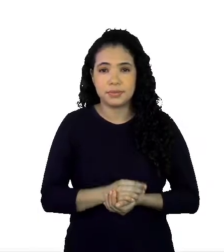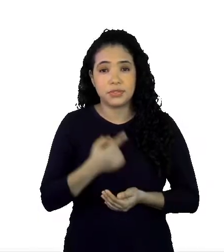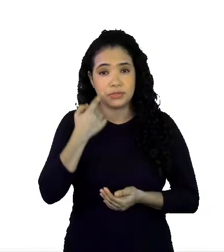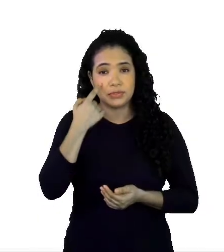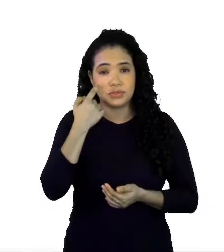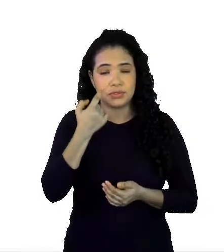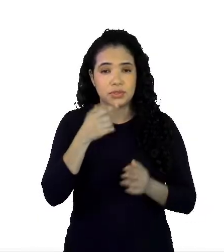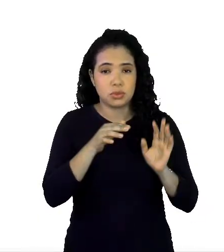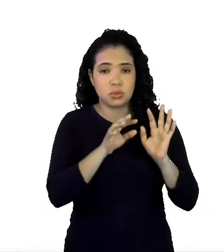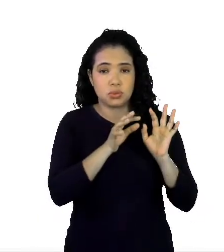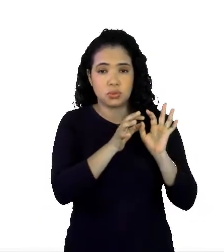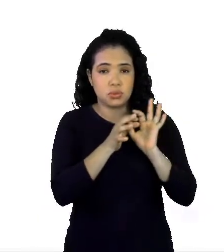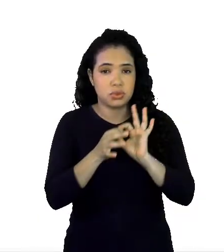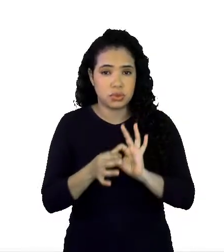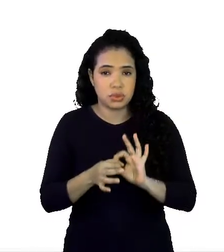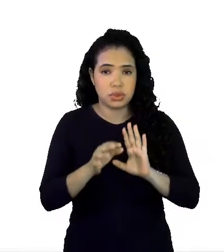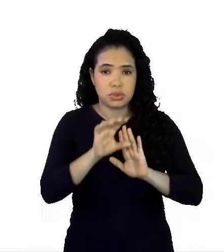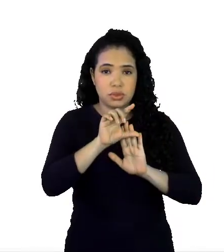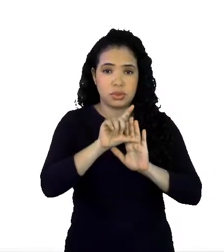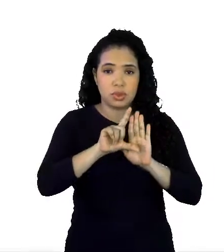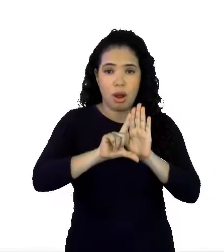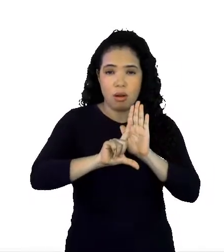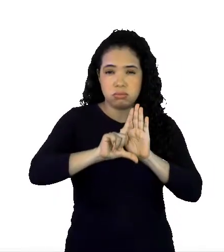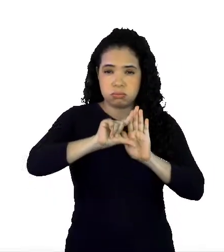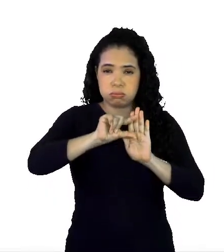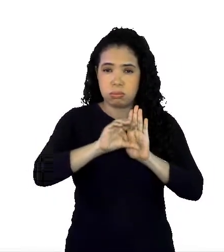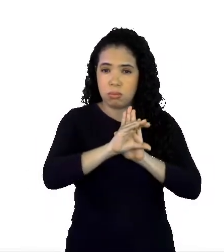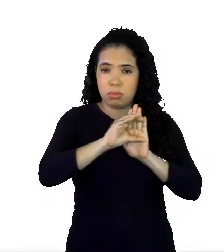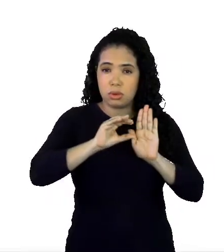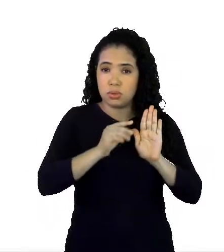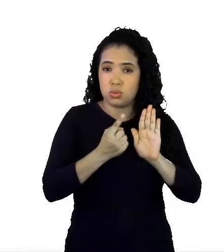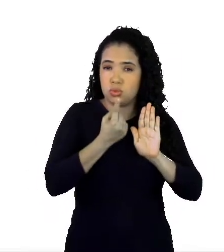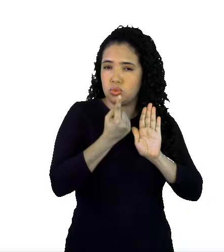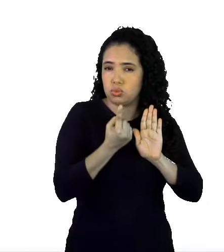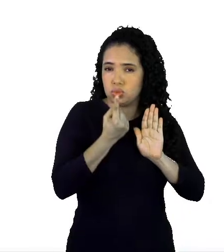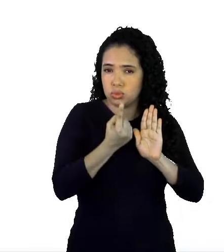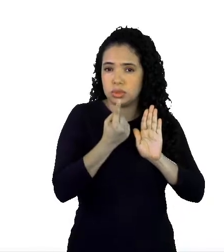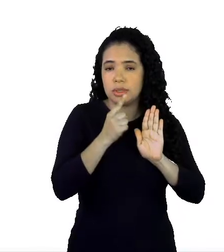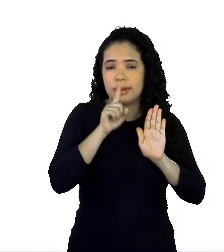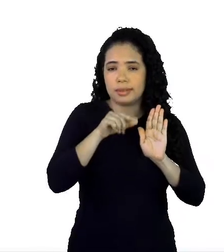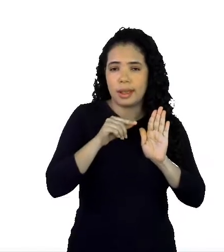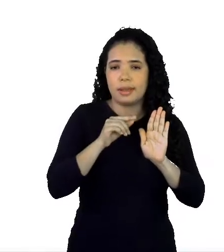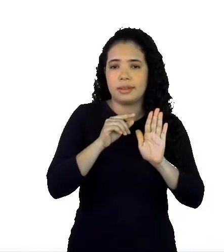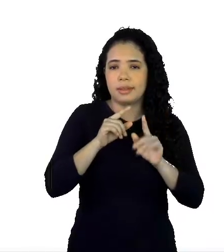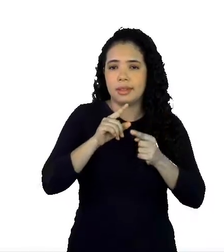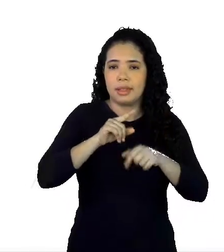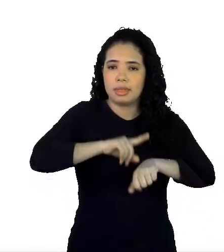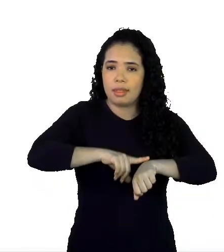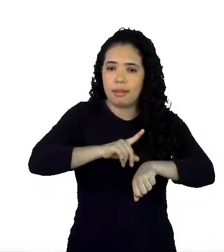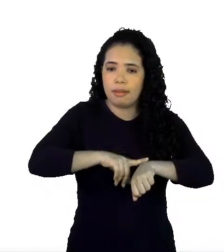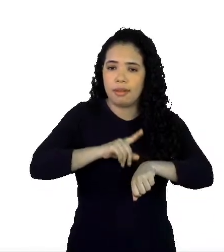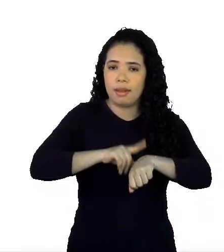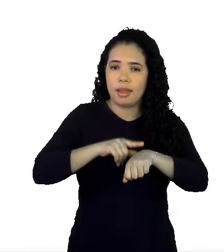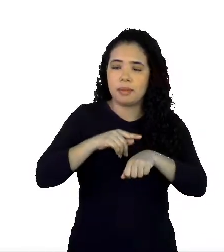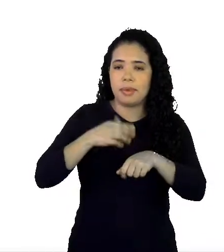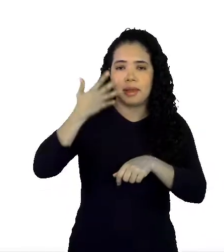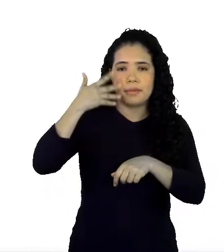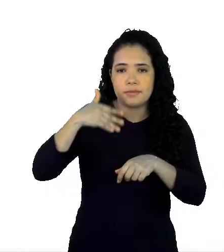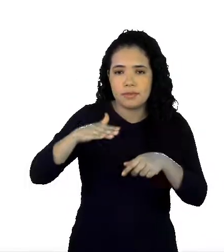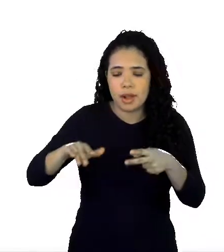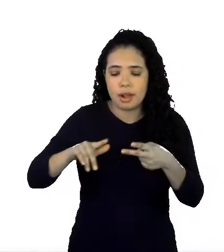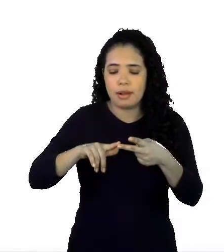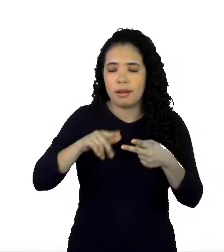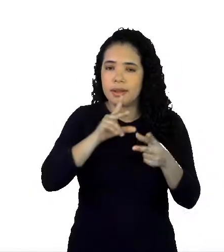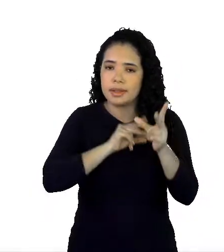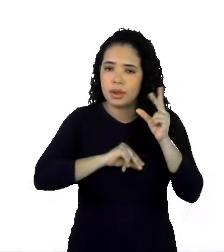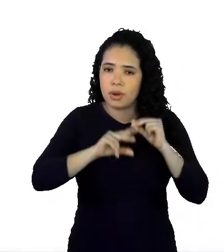é um parágrafo só e ele tem os elementos da narrativa. Você tem o tempo, que ele vai falar da infância,